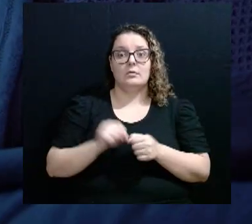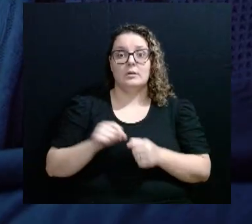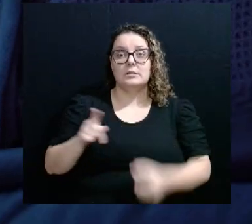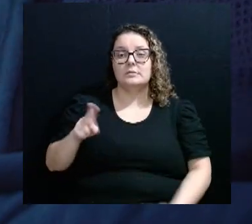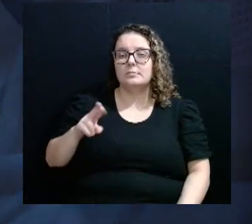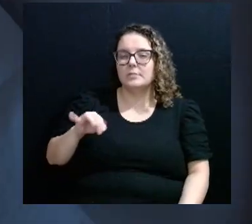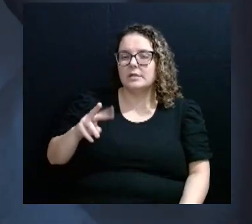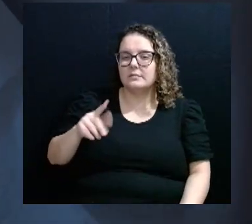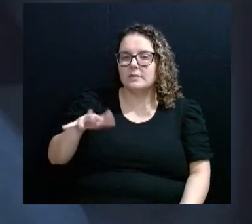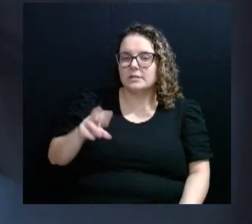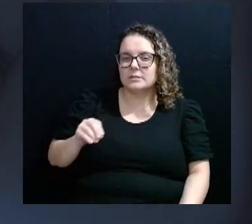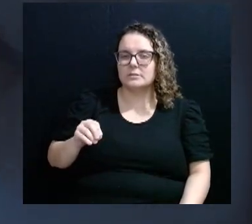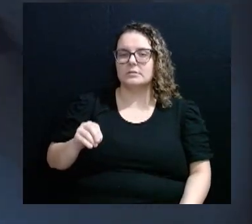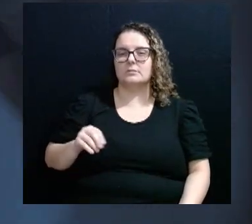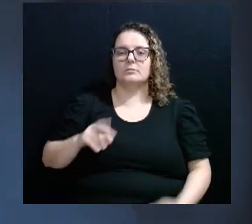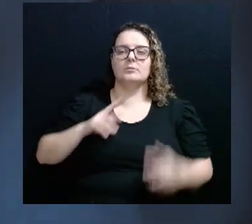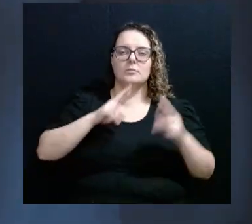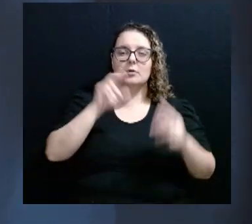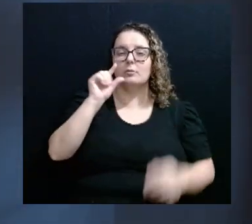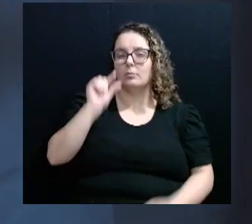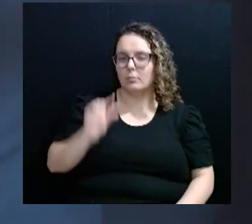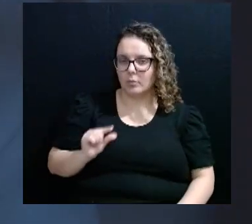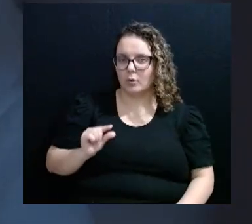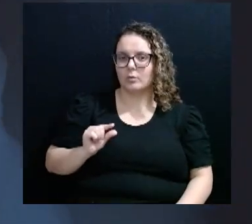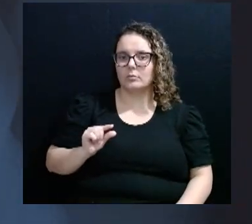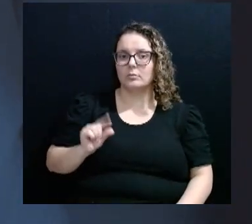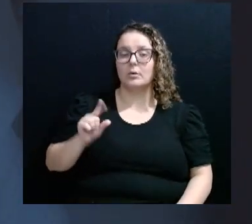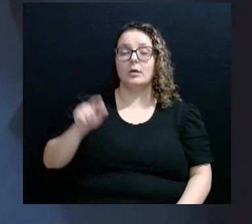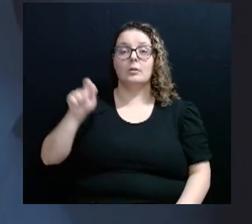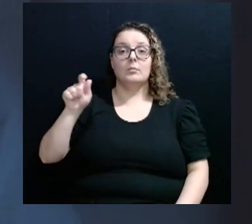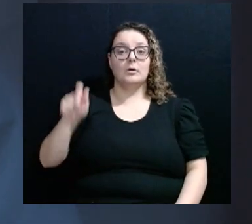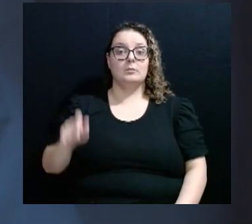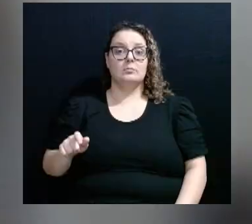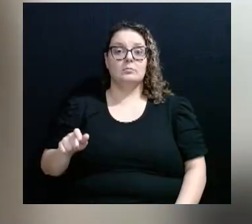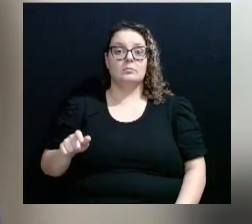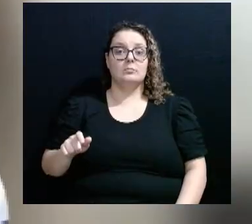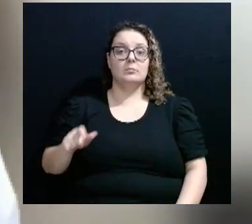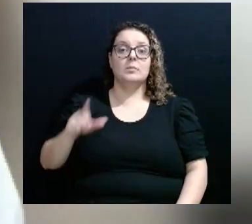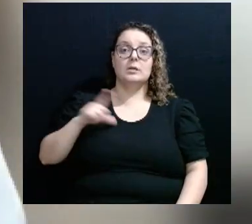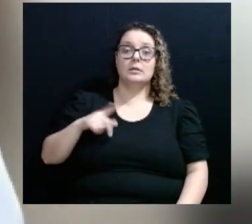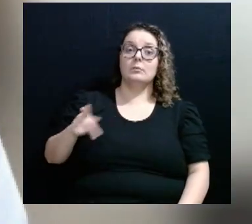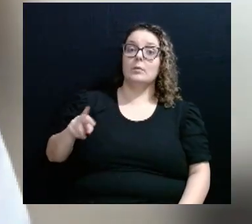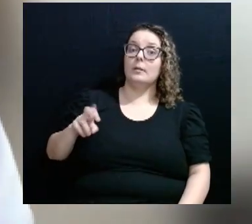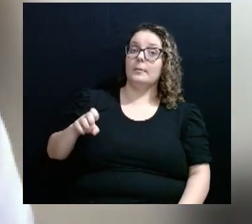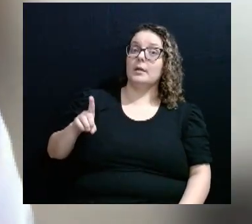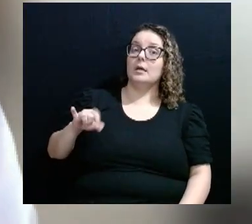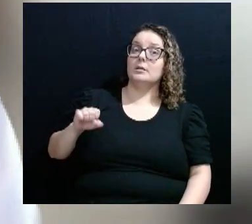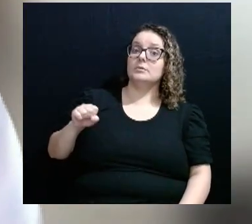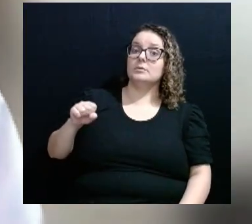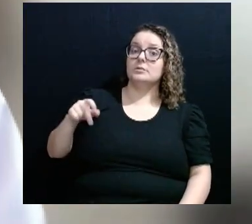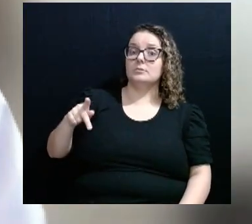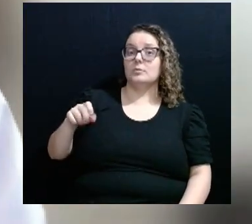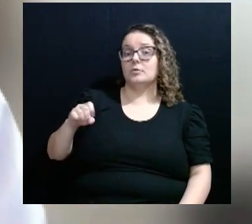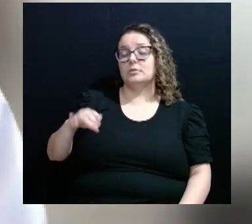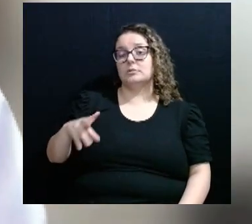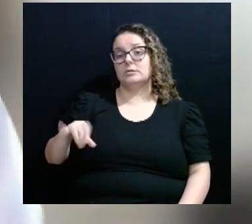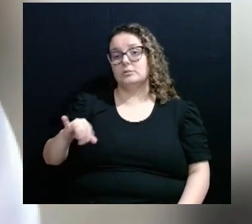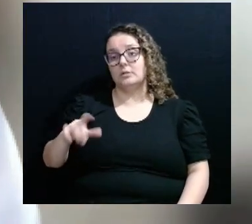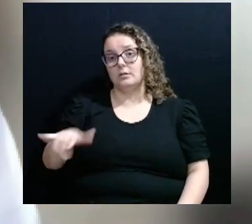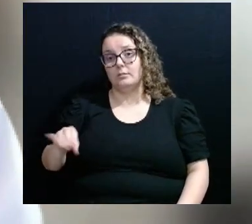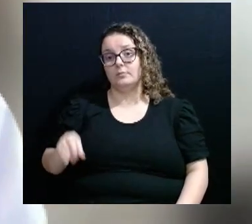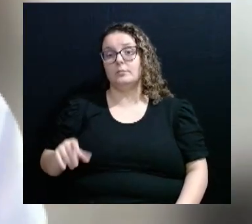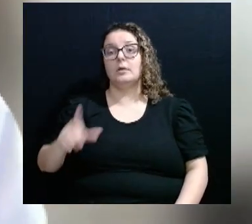faz muita privação de sono, dorme pouco, é uma pessoa que tem uma predisposição